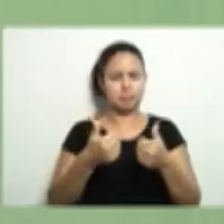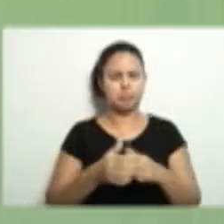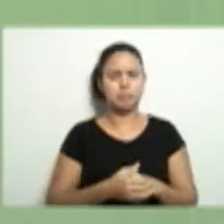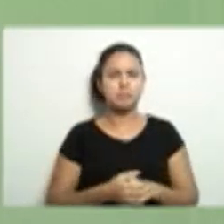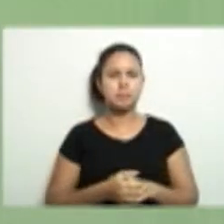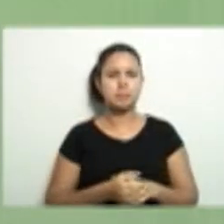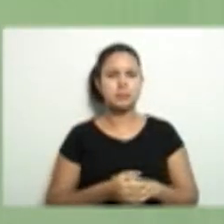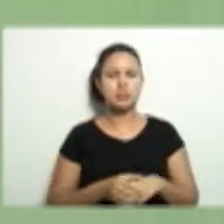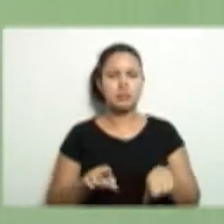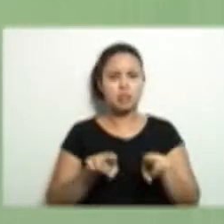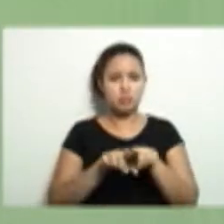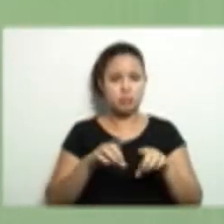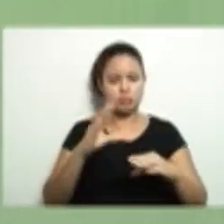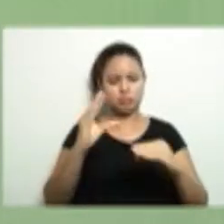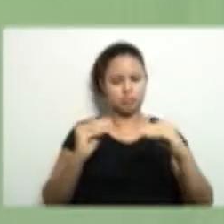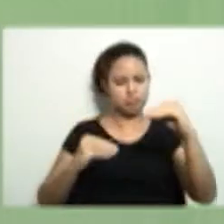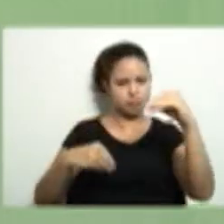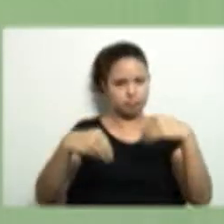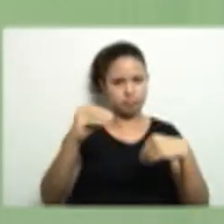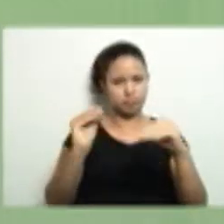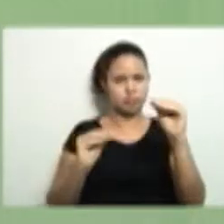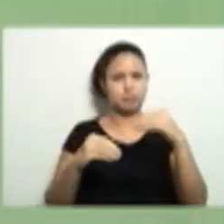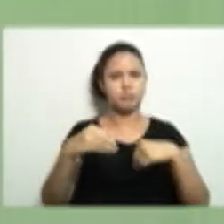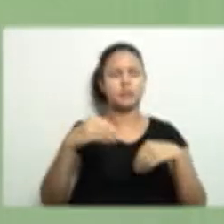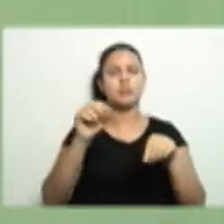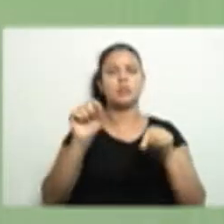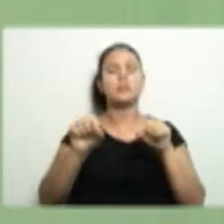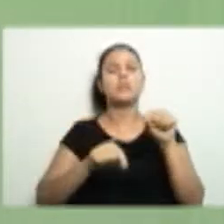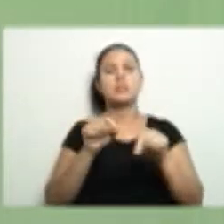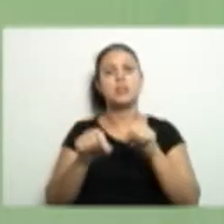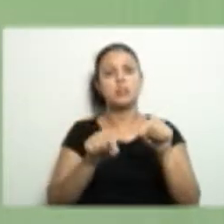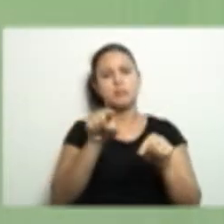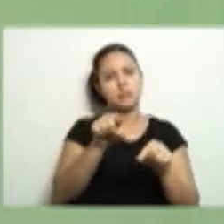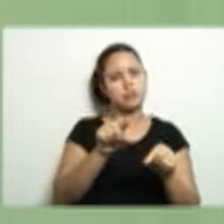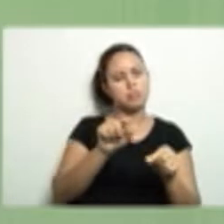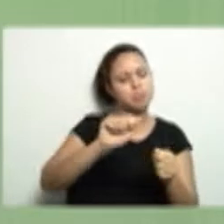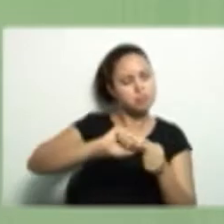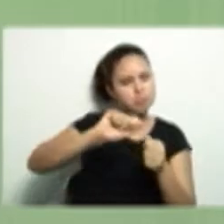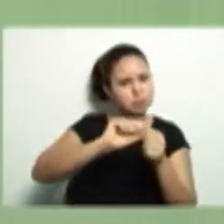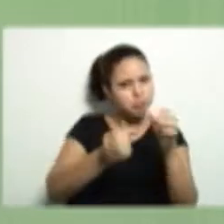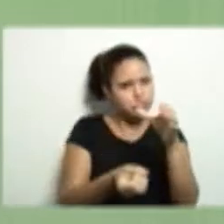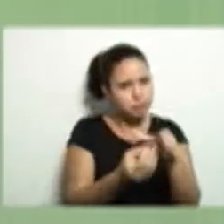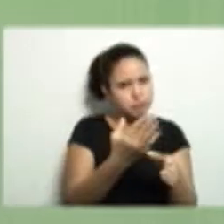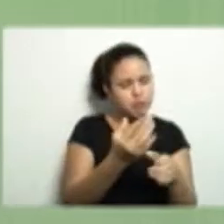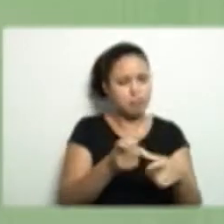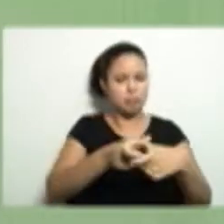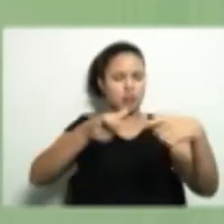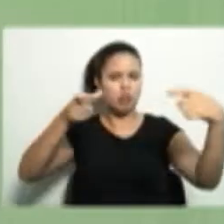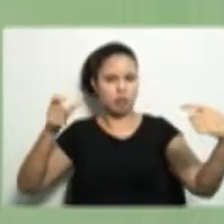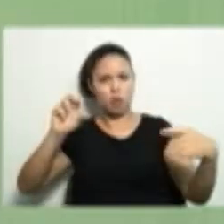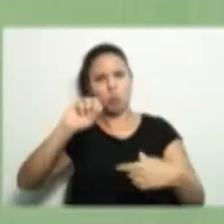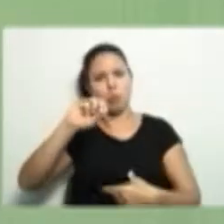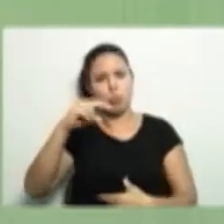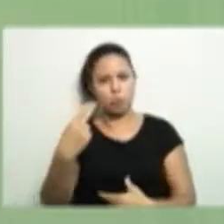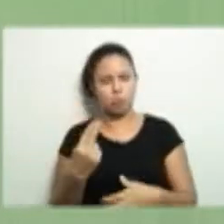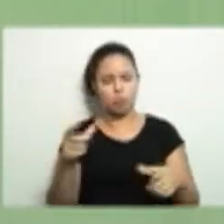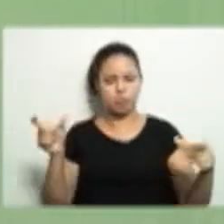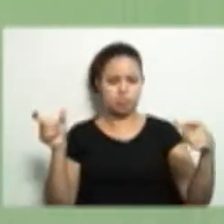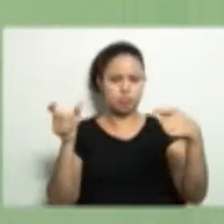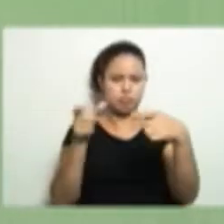preparado para produzir mais ou produzir menos, de acordo com a sua demanda. Você tendo um processo de